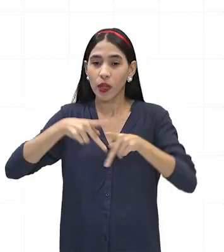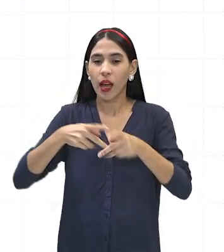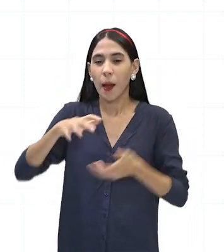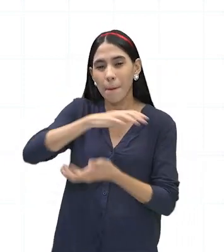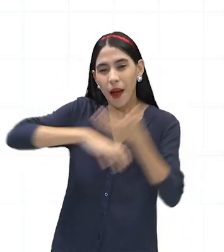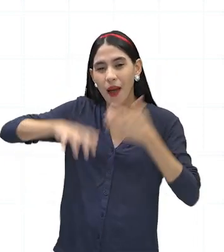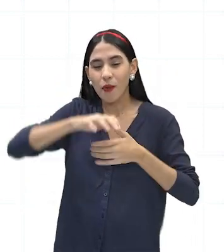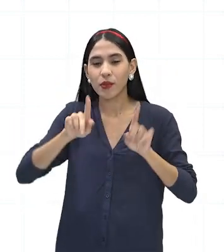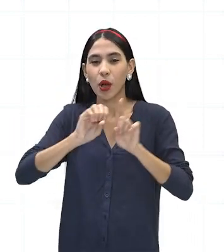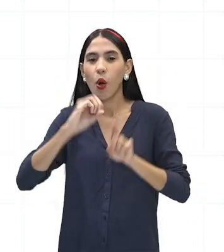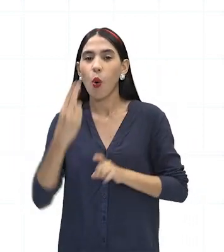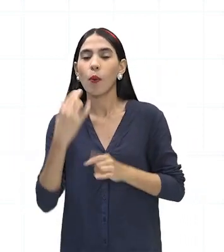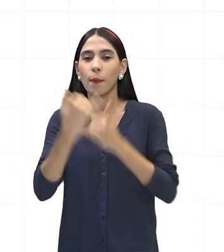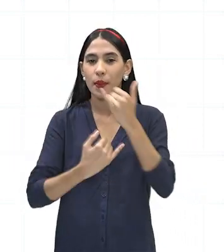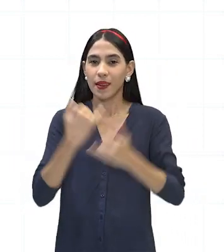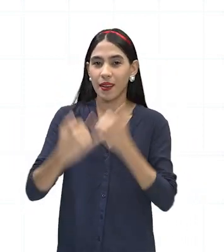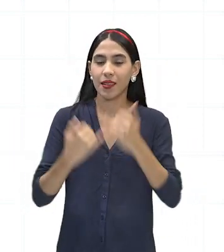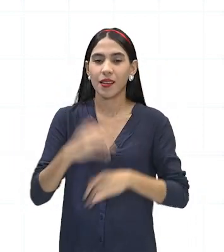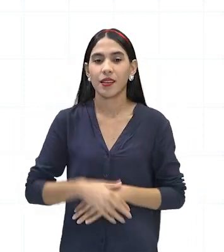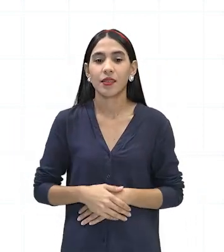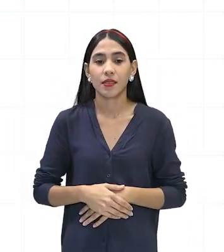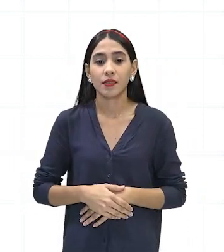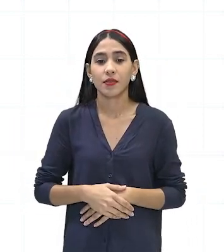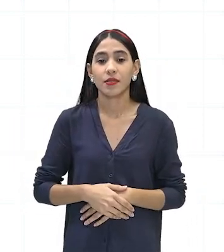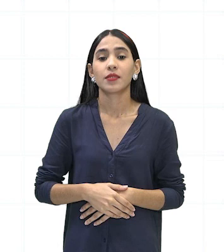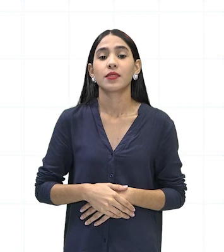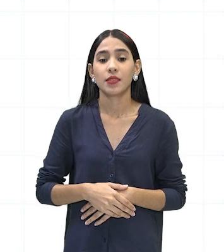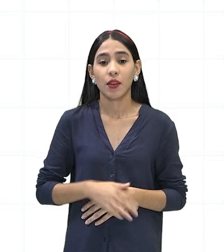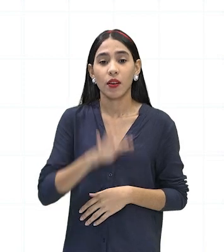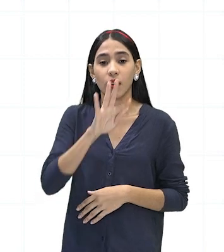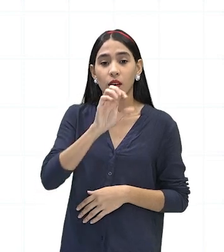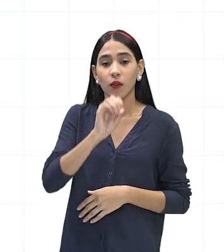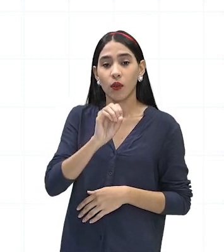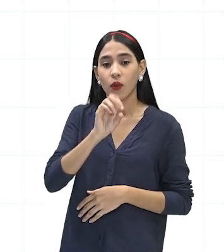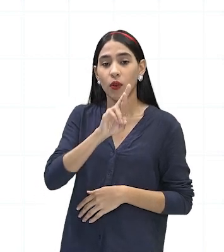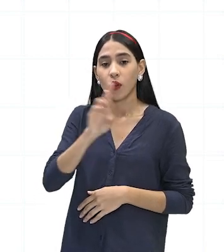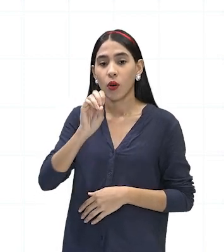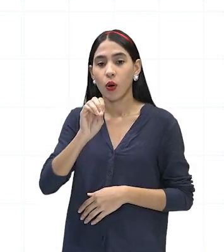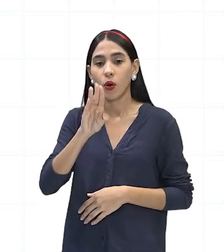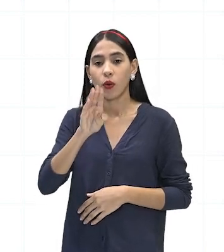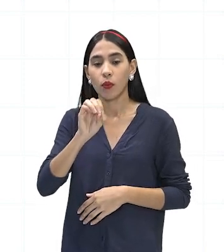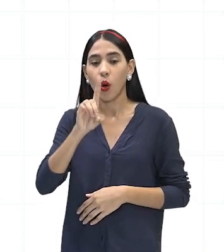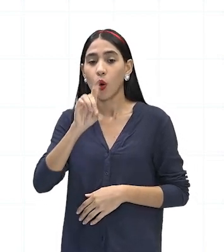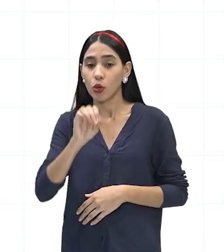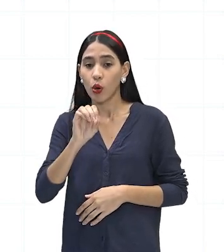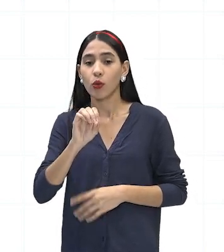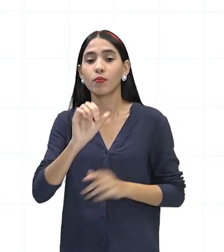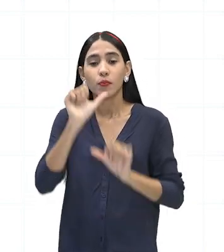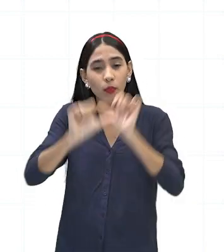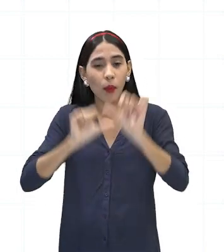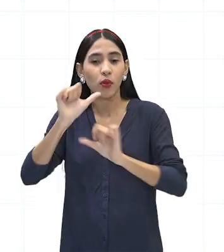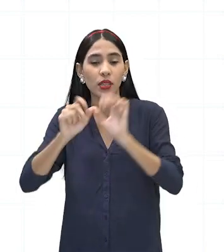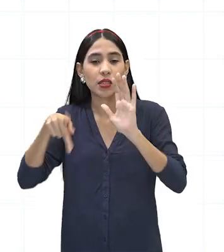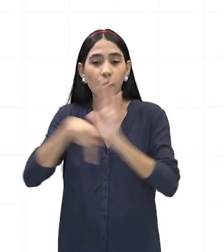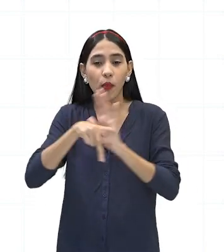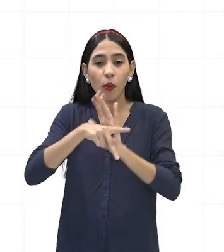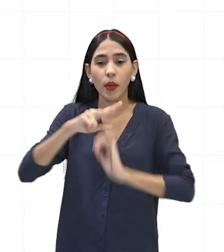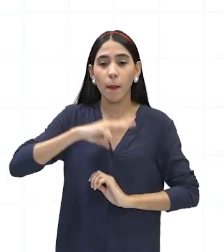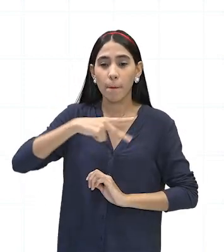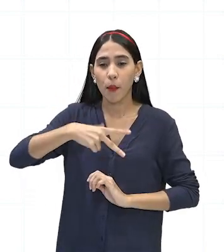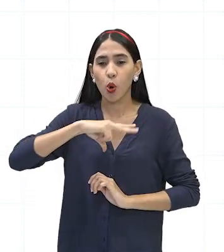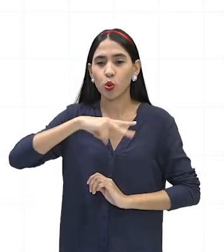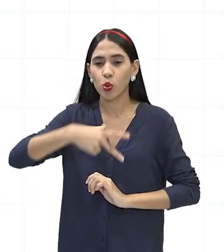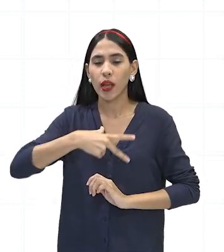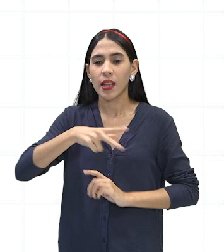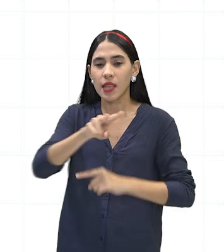ou brincadeira. E forrobodó, por sua vez, é uma variante galego-portuguesa, né, que é